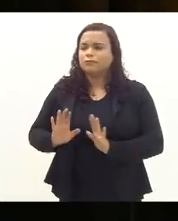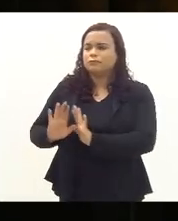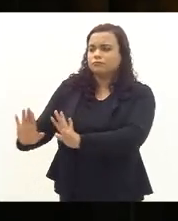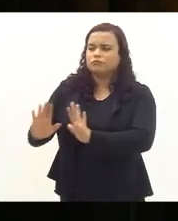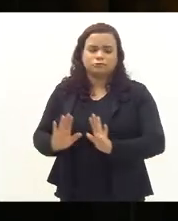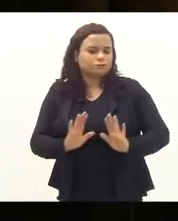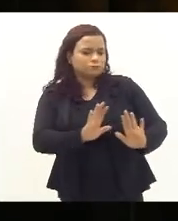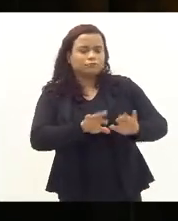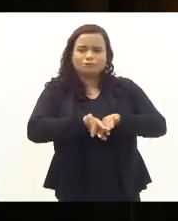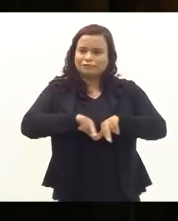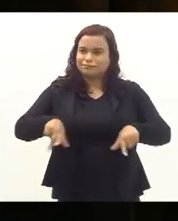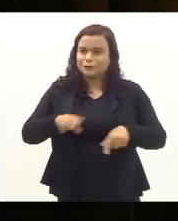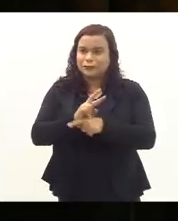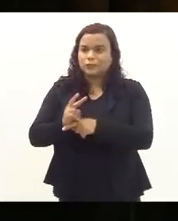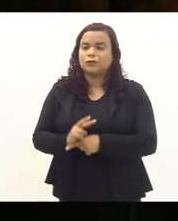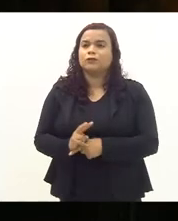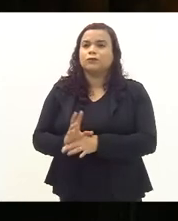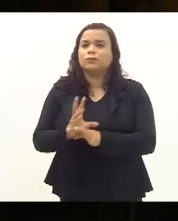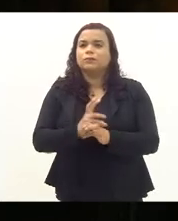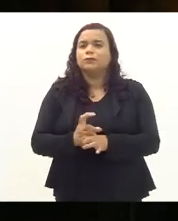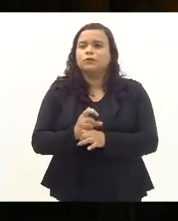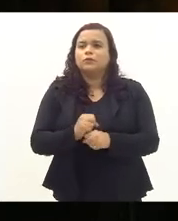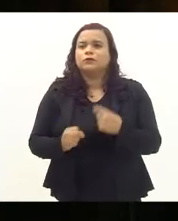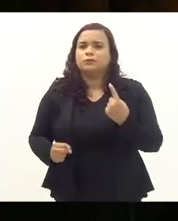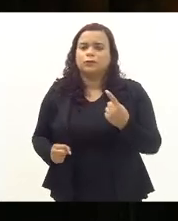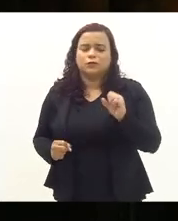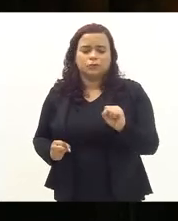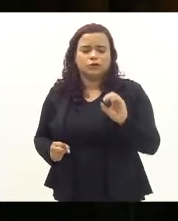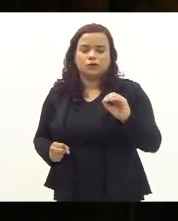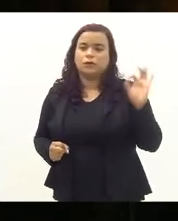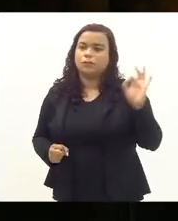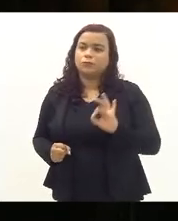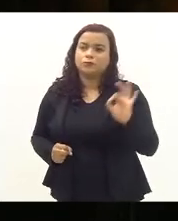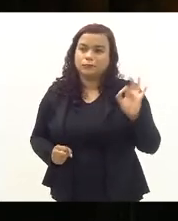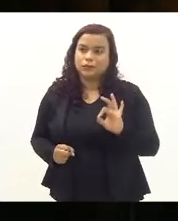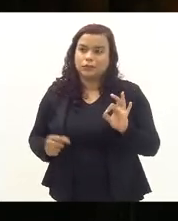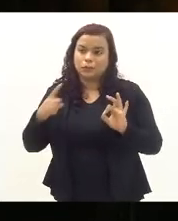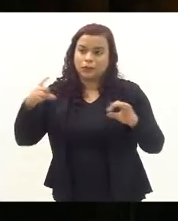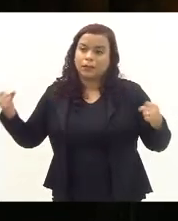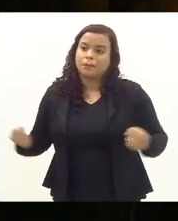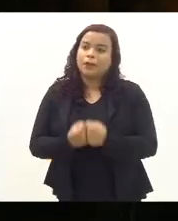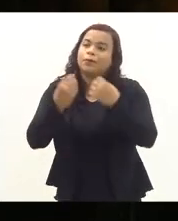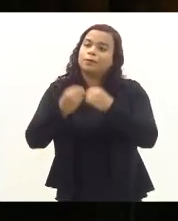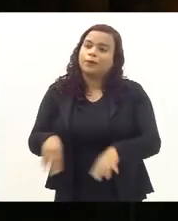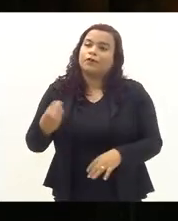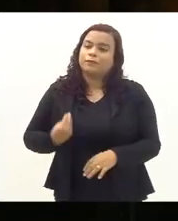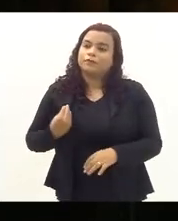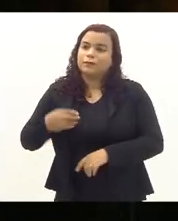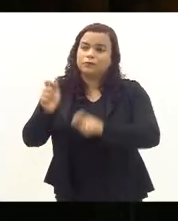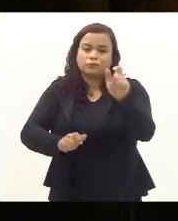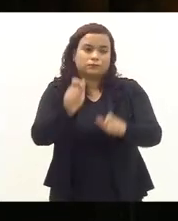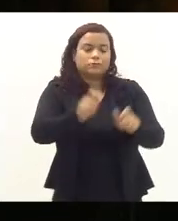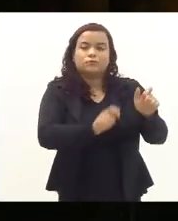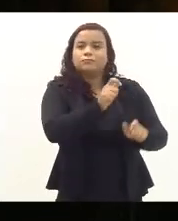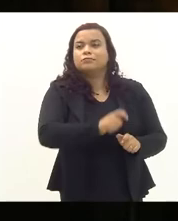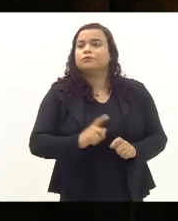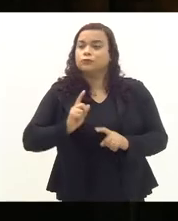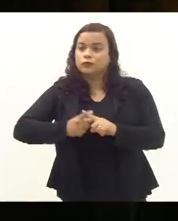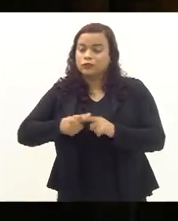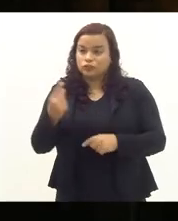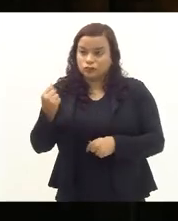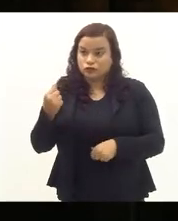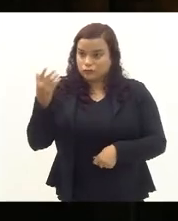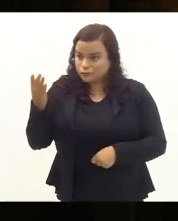no montante de cento e oitenta por cento impacta na vida das pessoas impacta porque